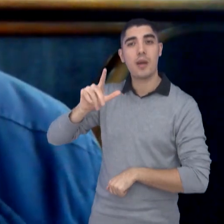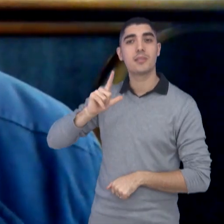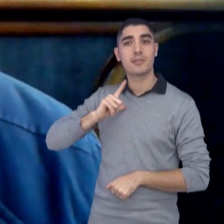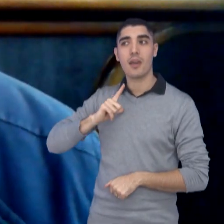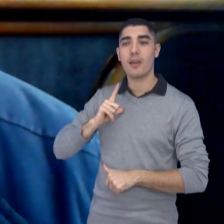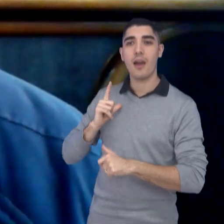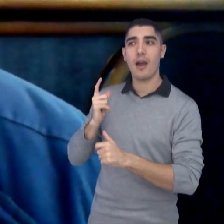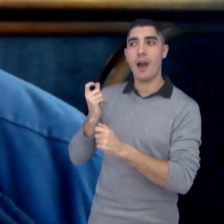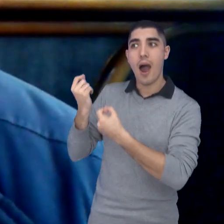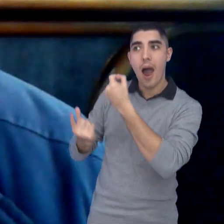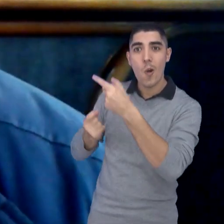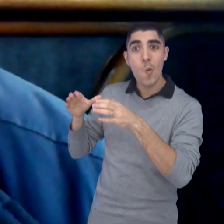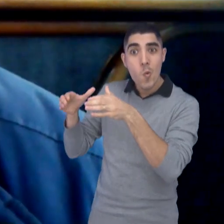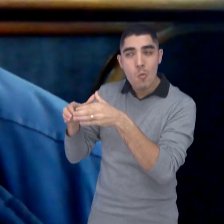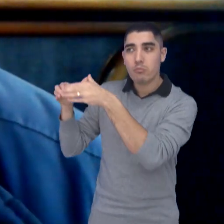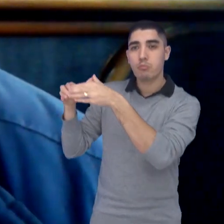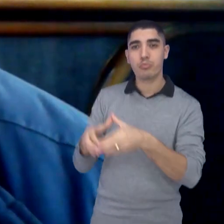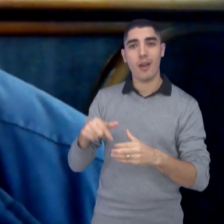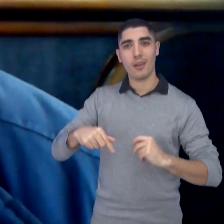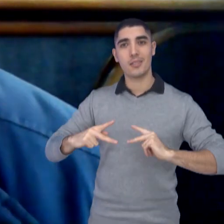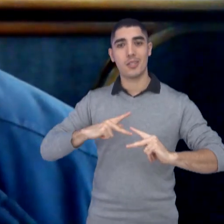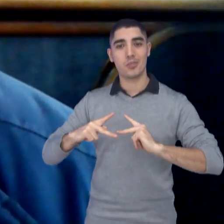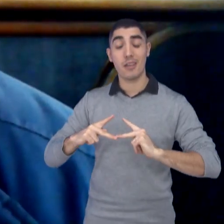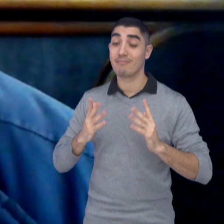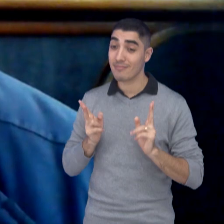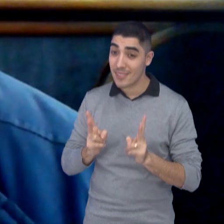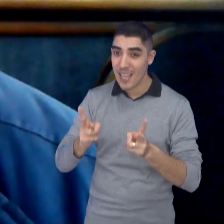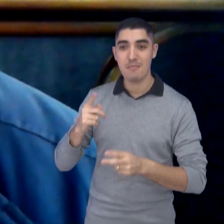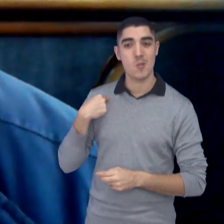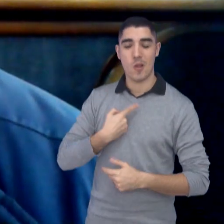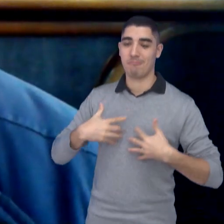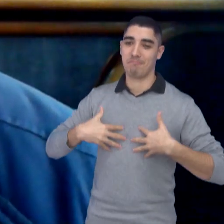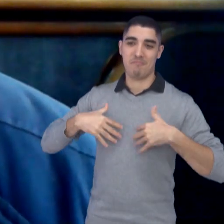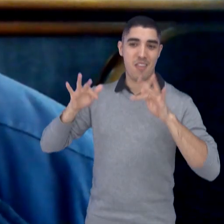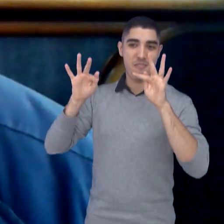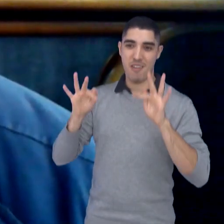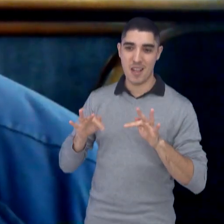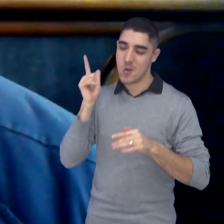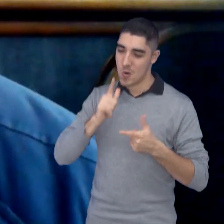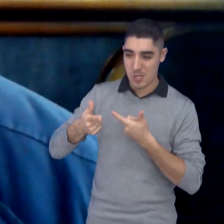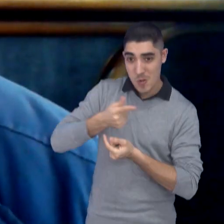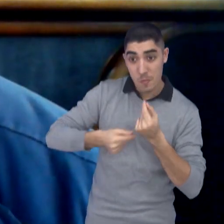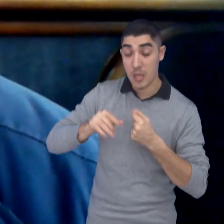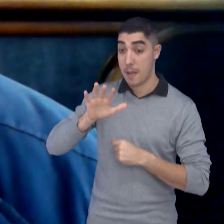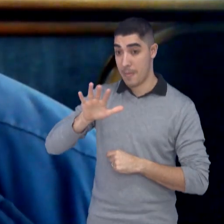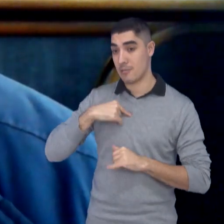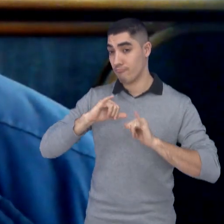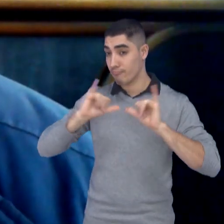São José. Então, tudo isso daí atrai, e a gente é feliz por isso. Agora, eu queria dizer que São